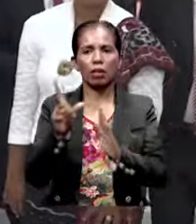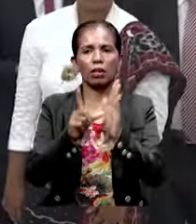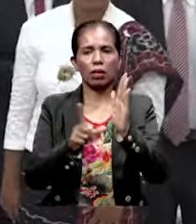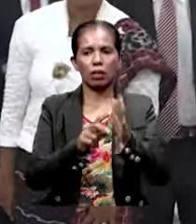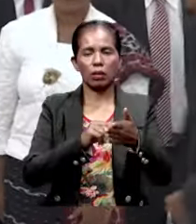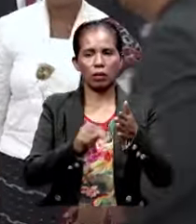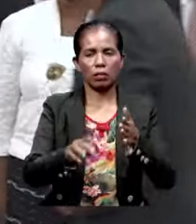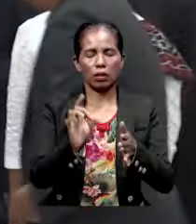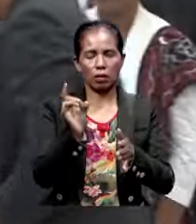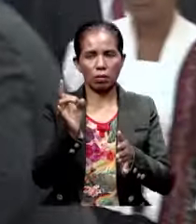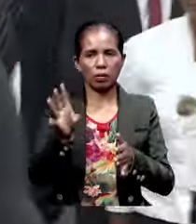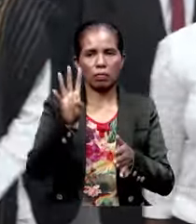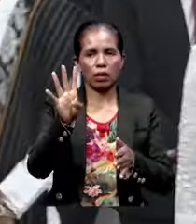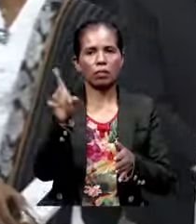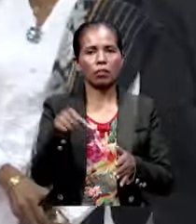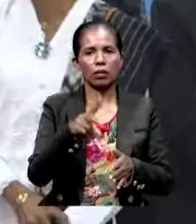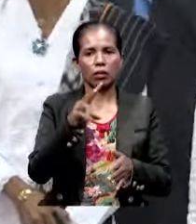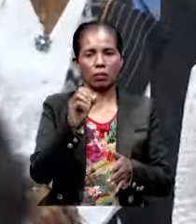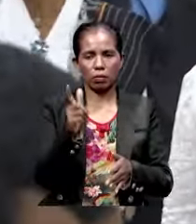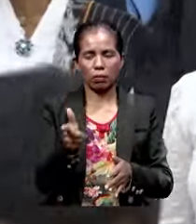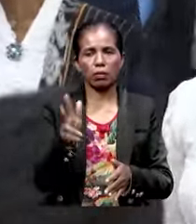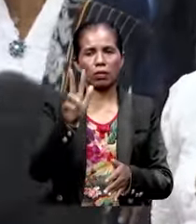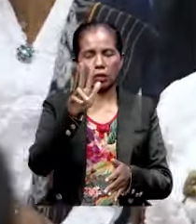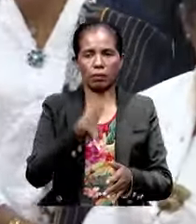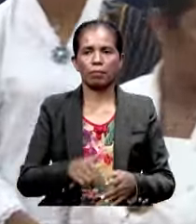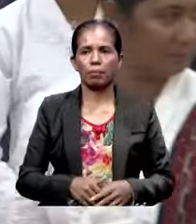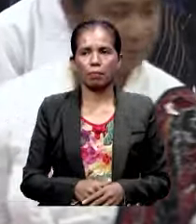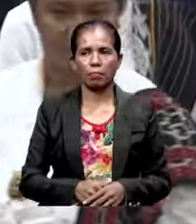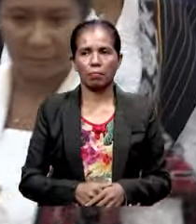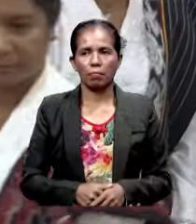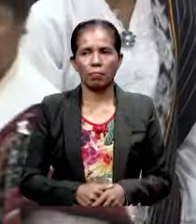número Walloresenhat para Reinhurlua Sanoresen Tolo. Zônico Vicente, Rafael dos Reis, GMN.